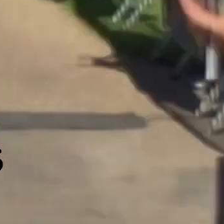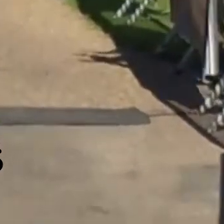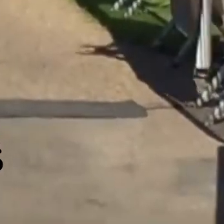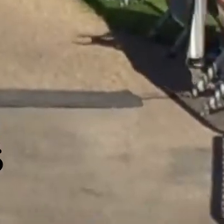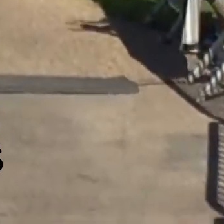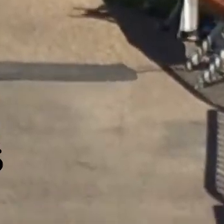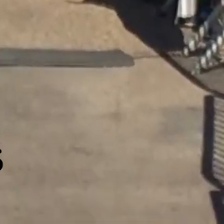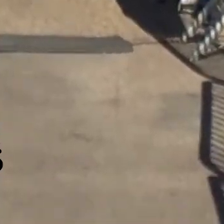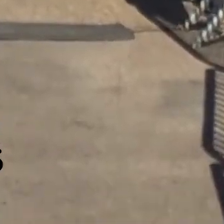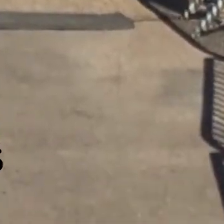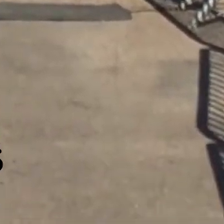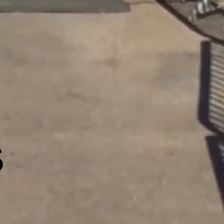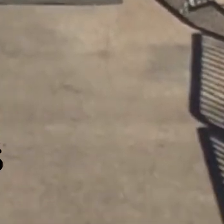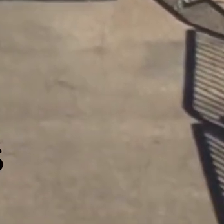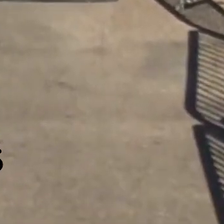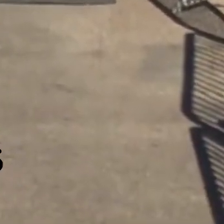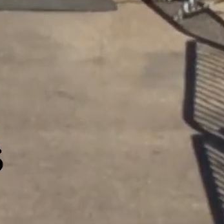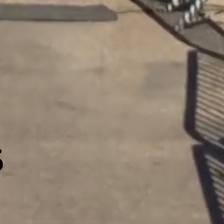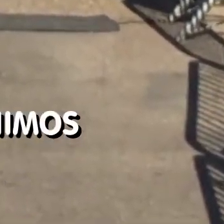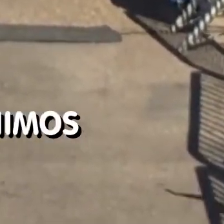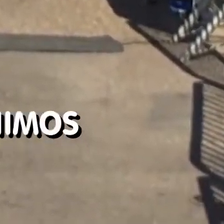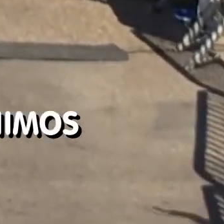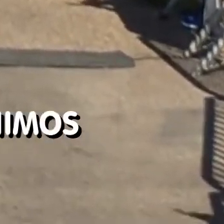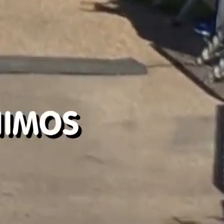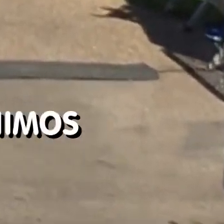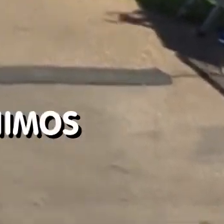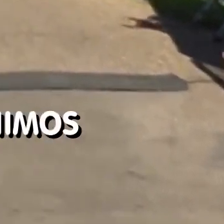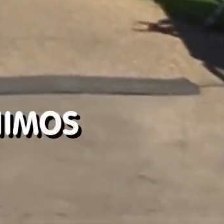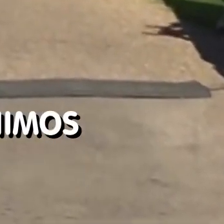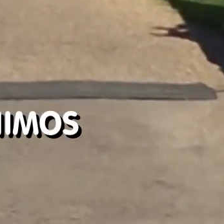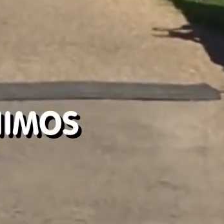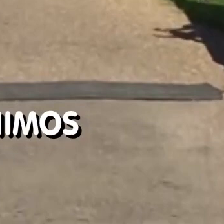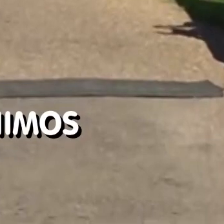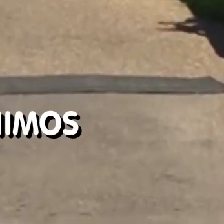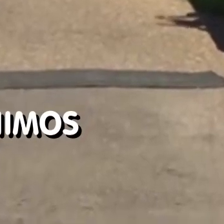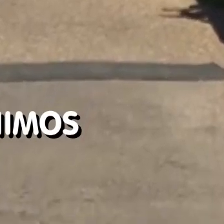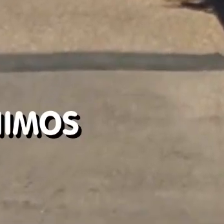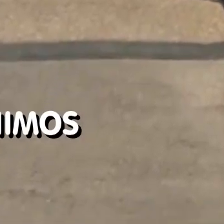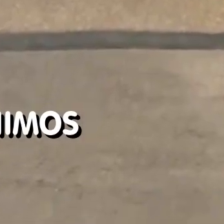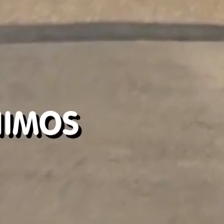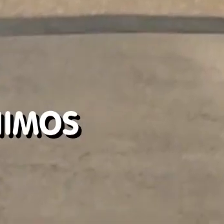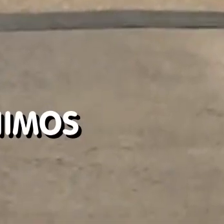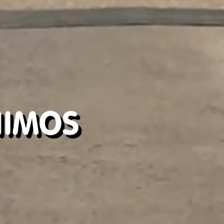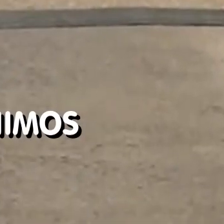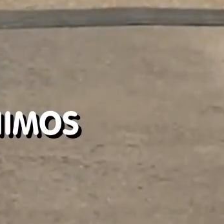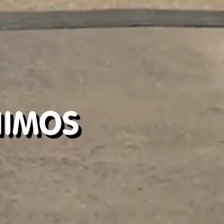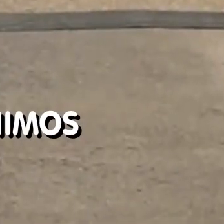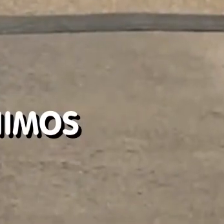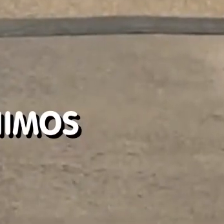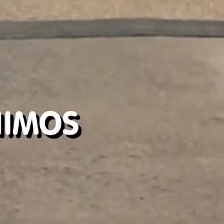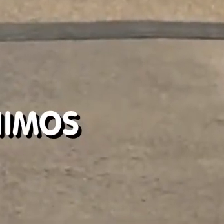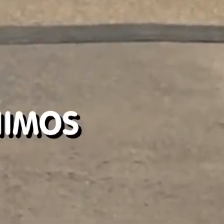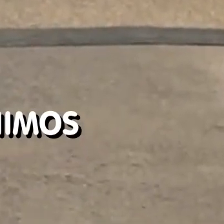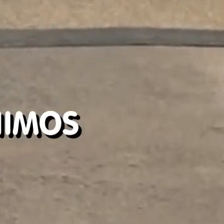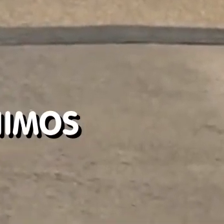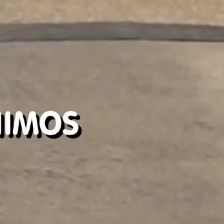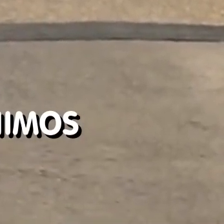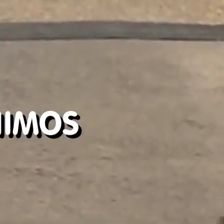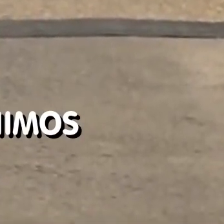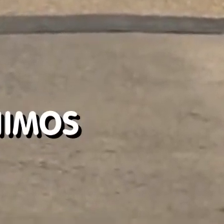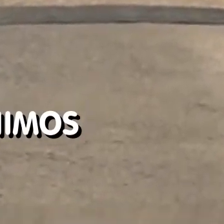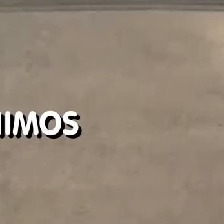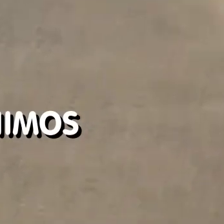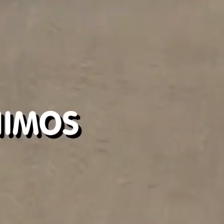shows us all up, ladies and gentlemen. He shows us what is possible when you get together. And you've